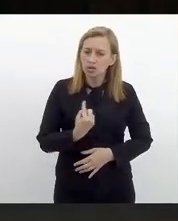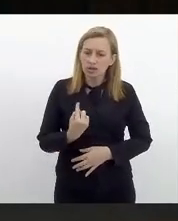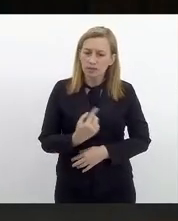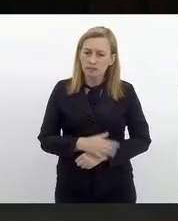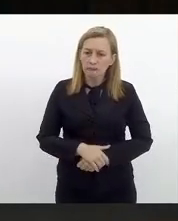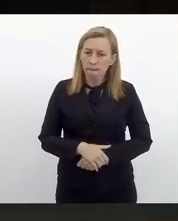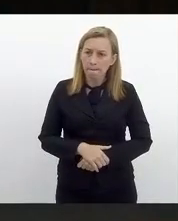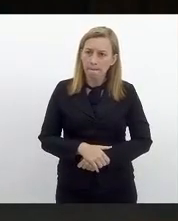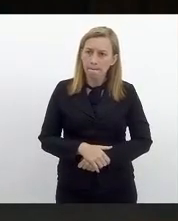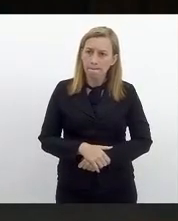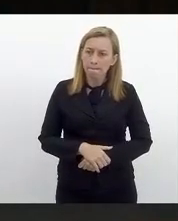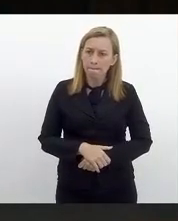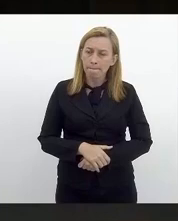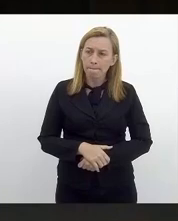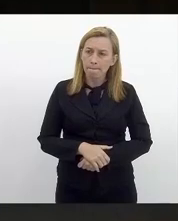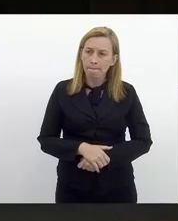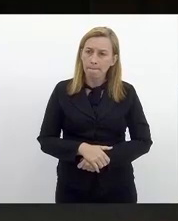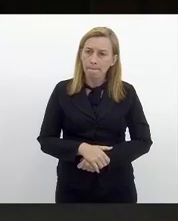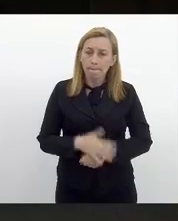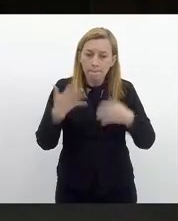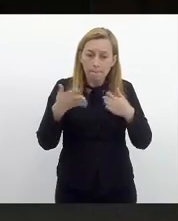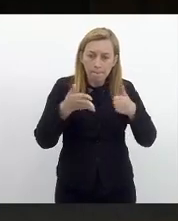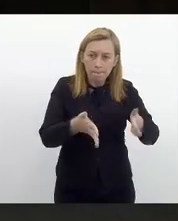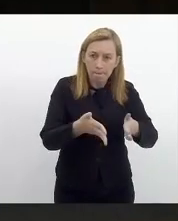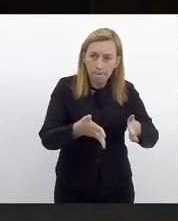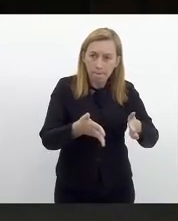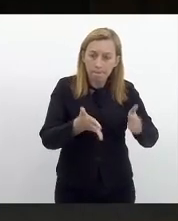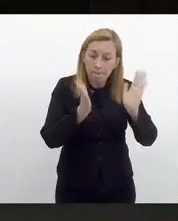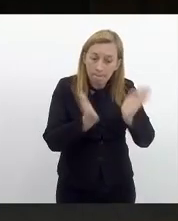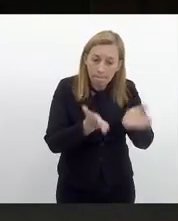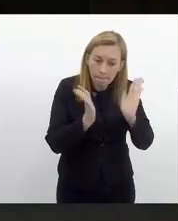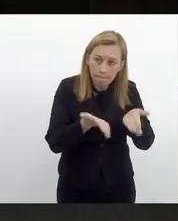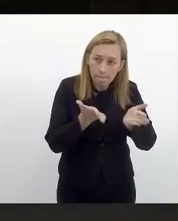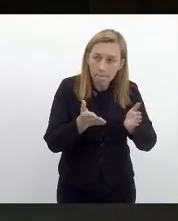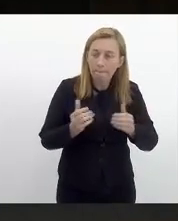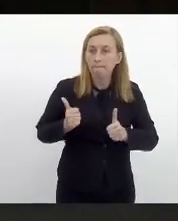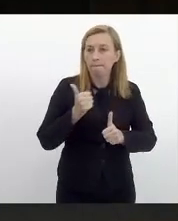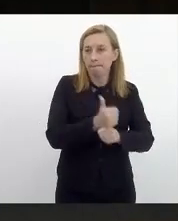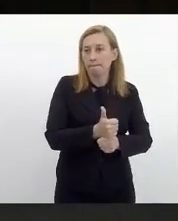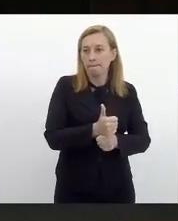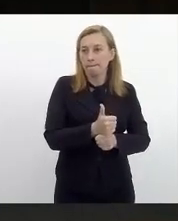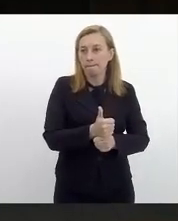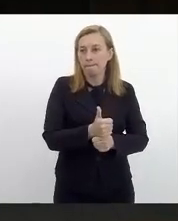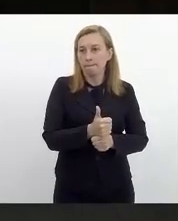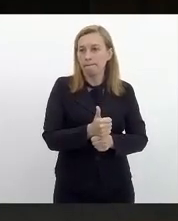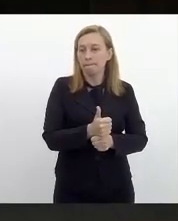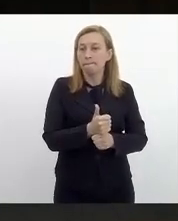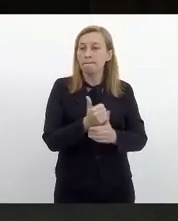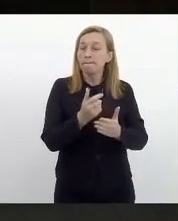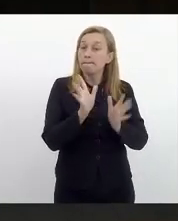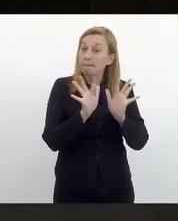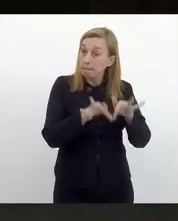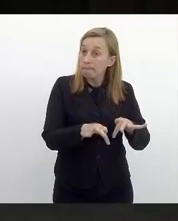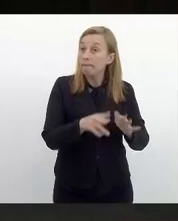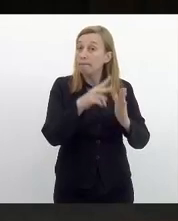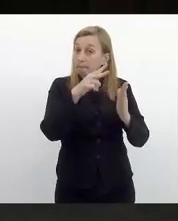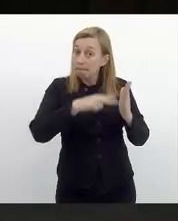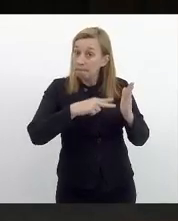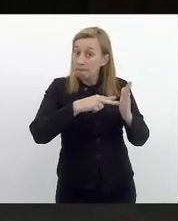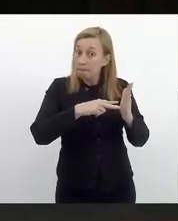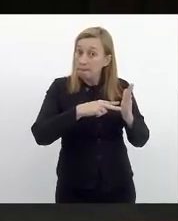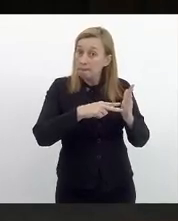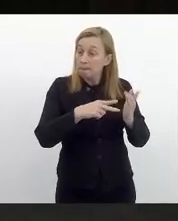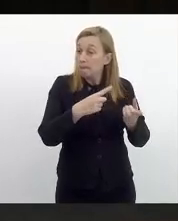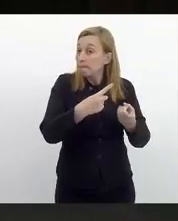nos prenderemos exclusivamente agora ao substitutivo que nós acabamos de ler o